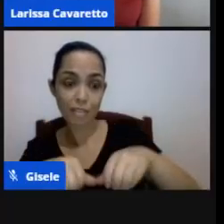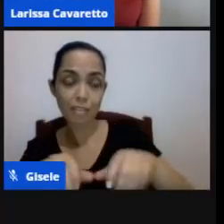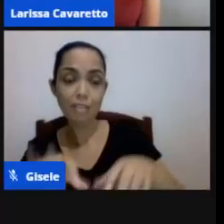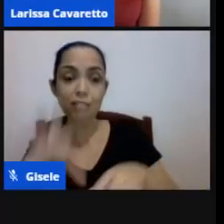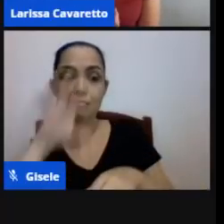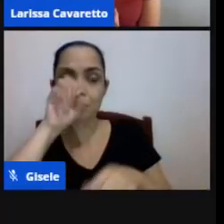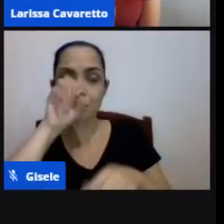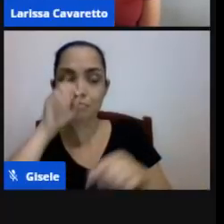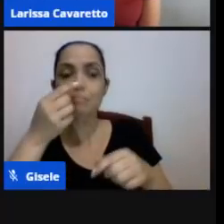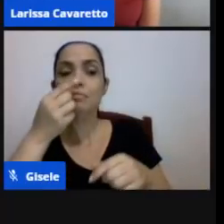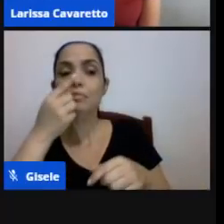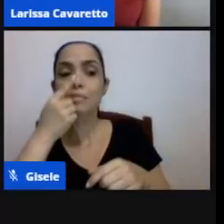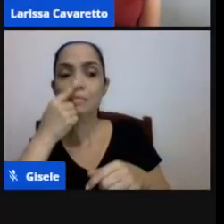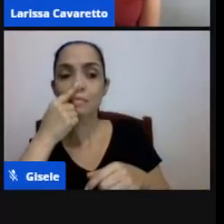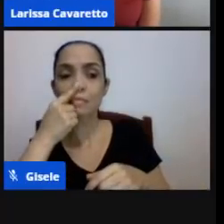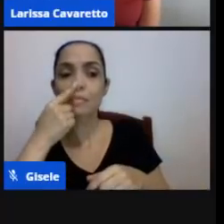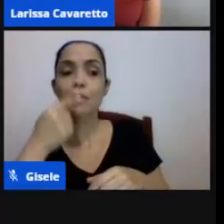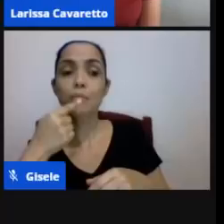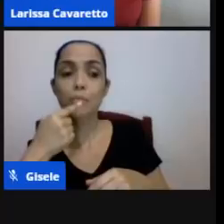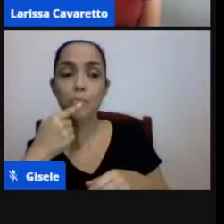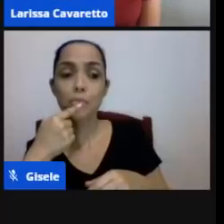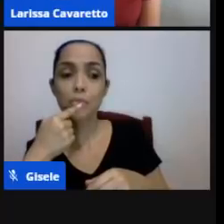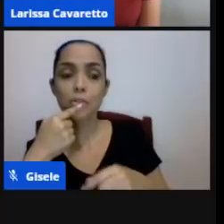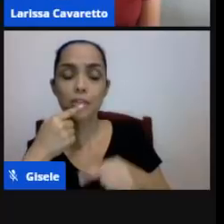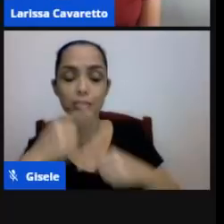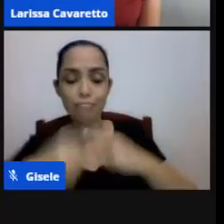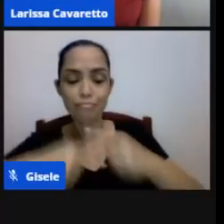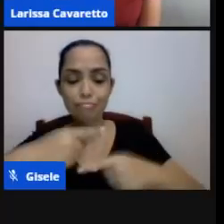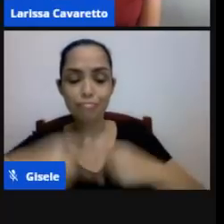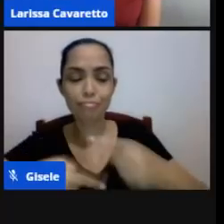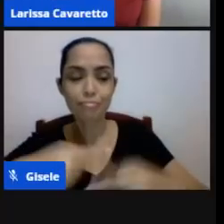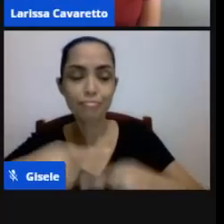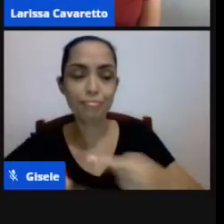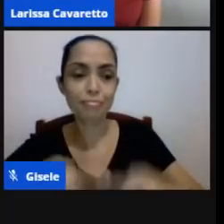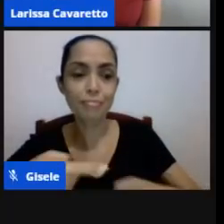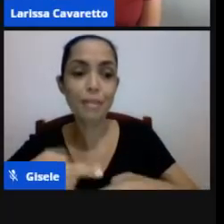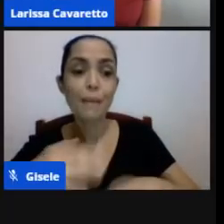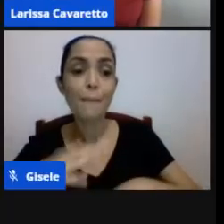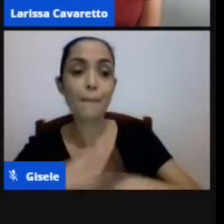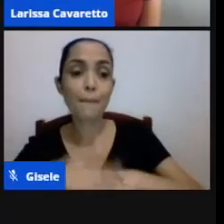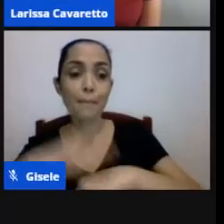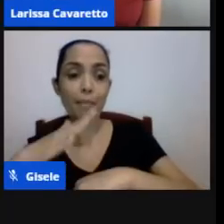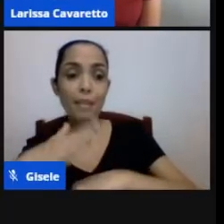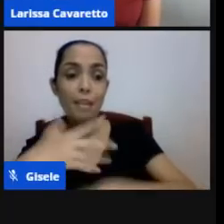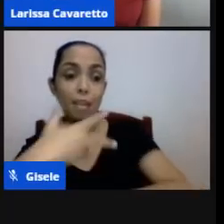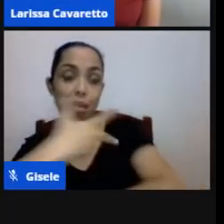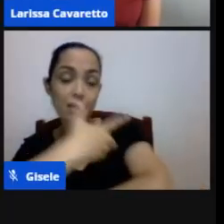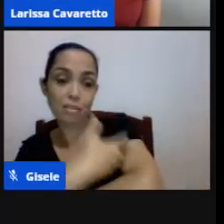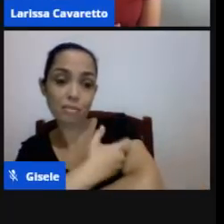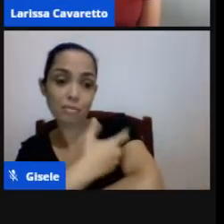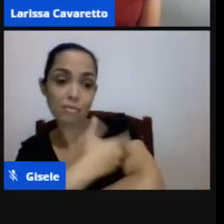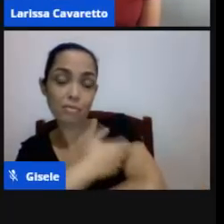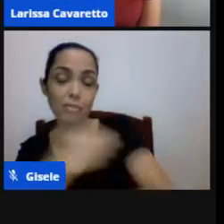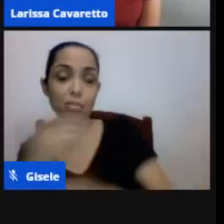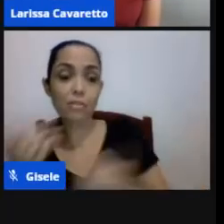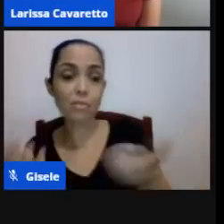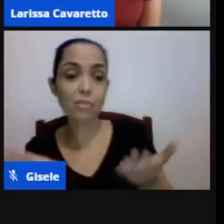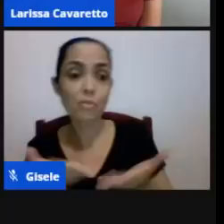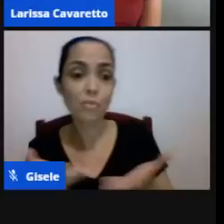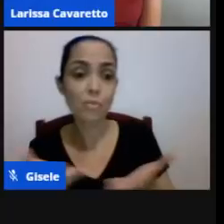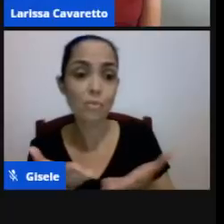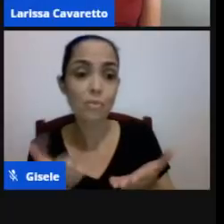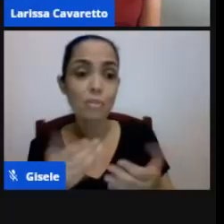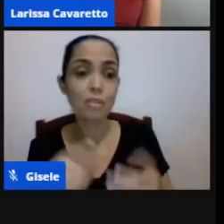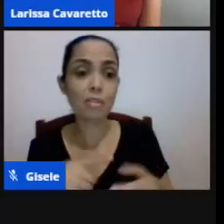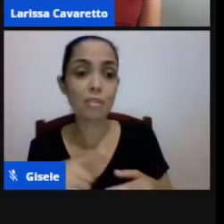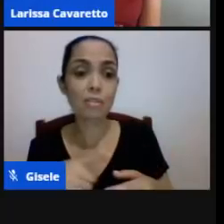aéreas, no nariz, na boca, e ele se multiplica ali. E a vacina, na forma que a gente tem hoje, ela produz um tipo